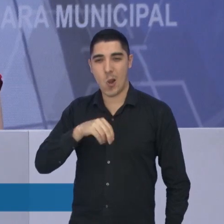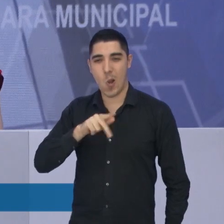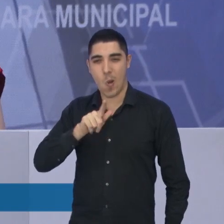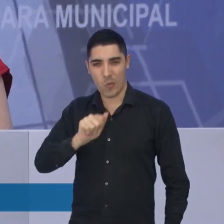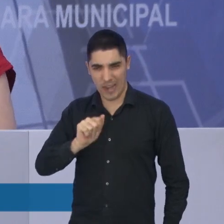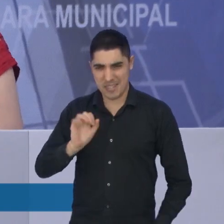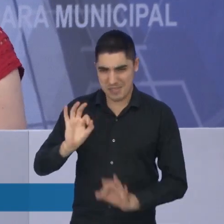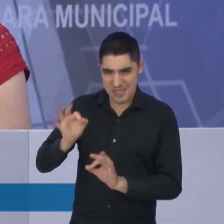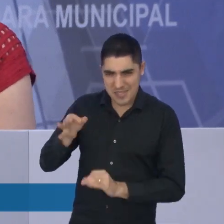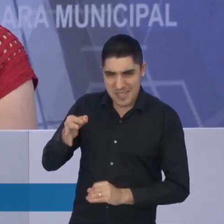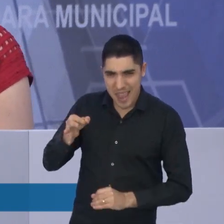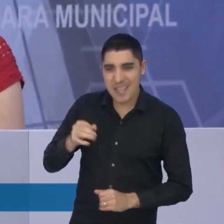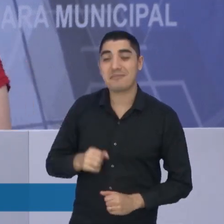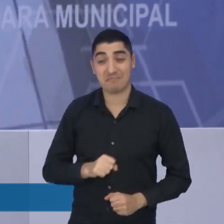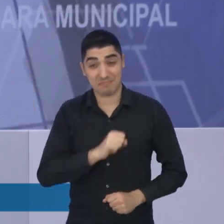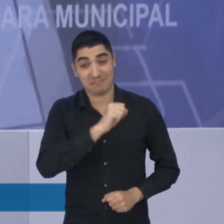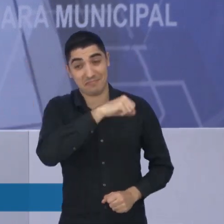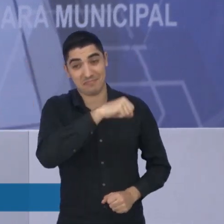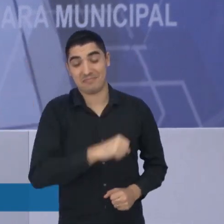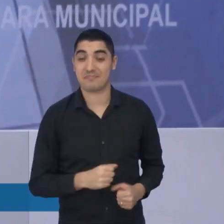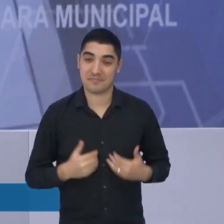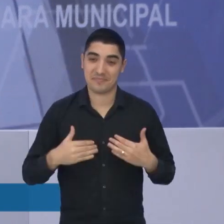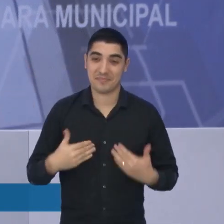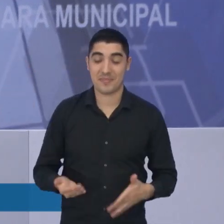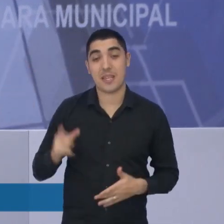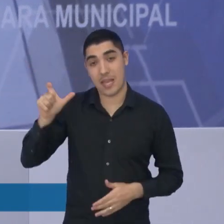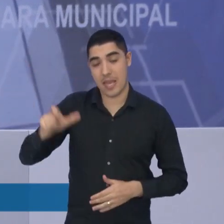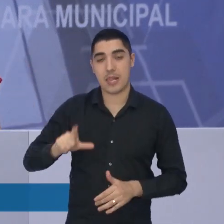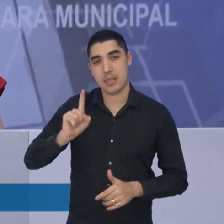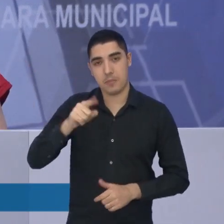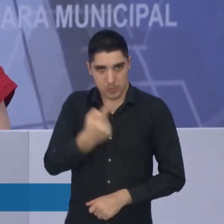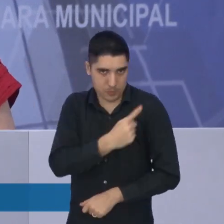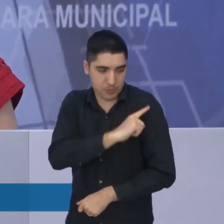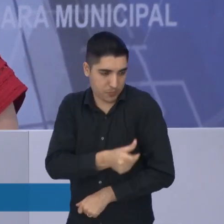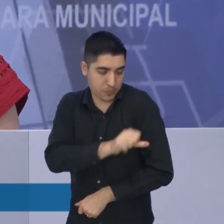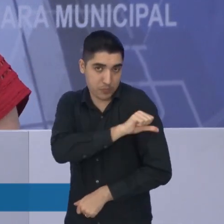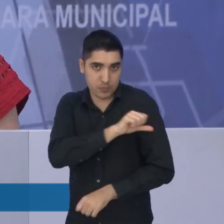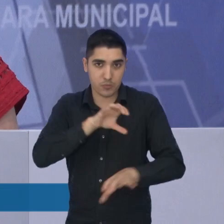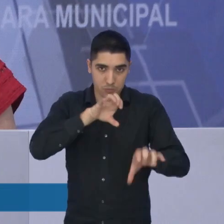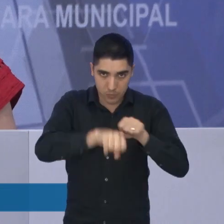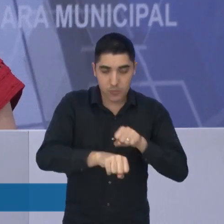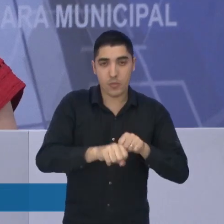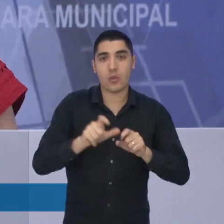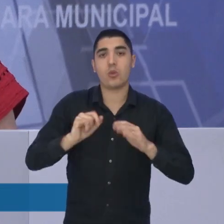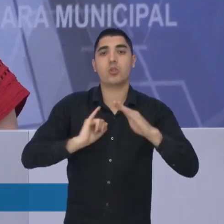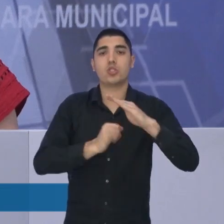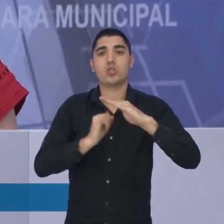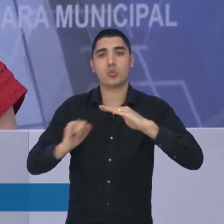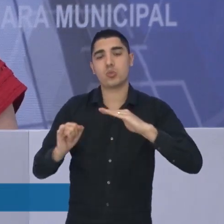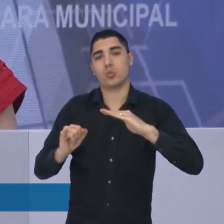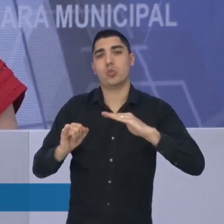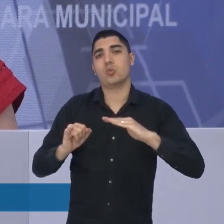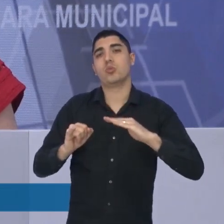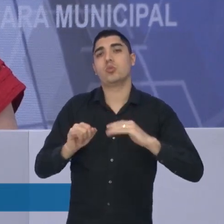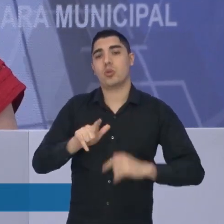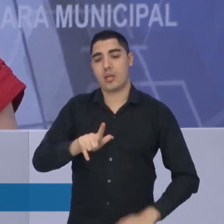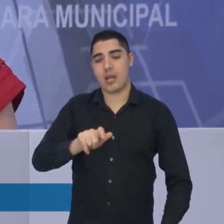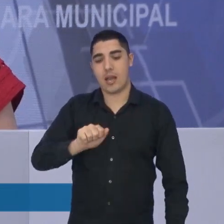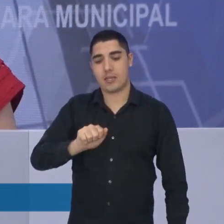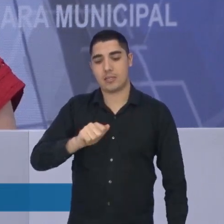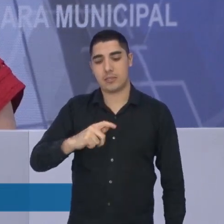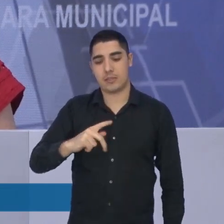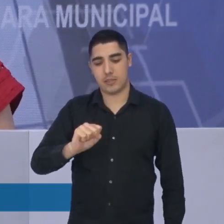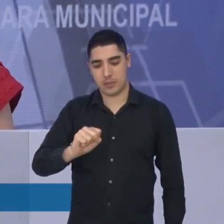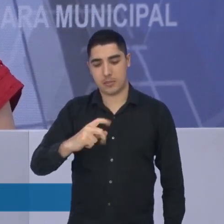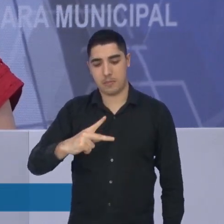O ensino fundamental foi realizado no Instituto Educacional Gasparian, vendido posteriormente